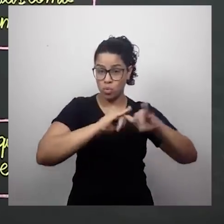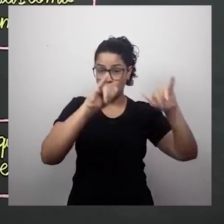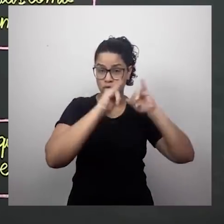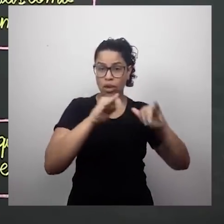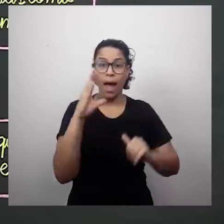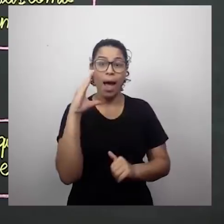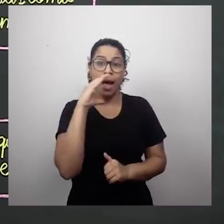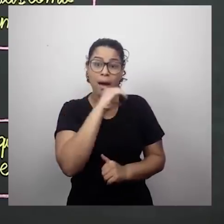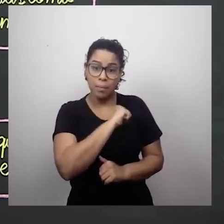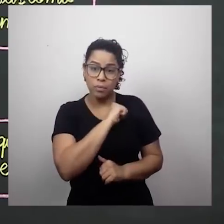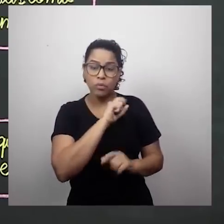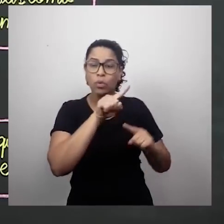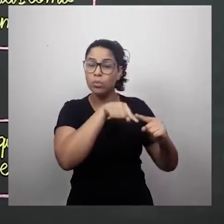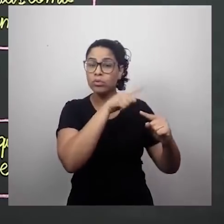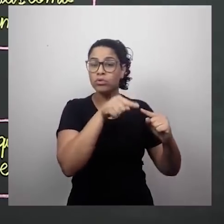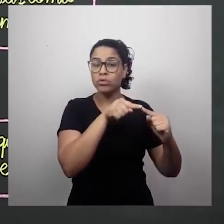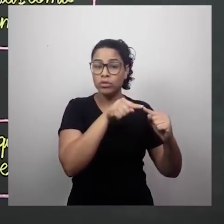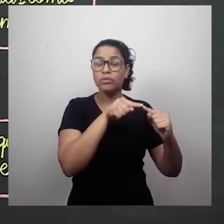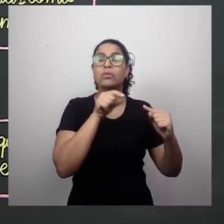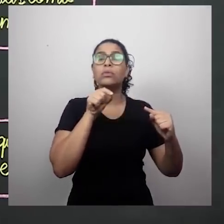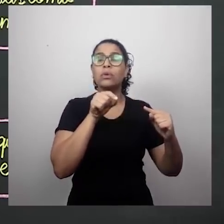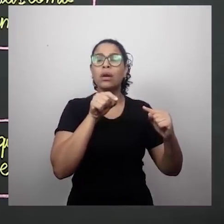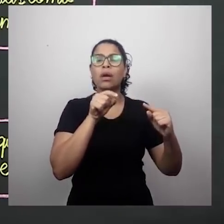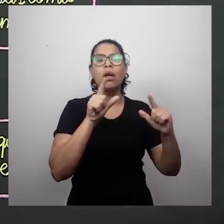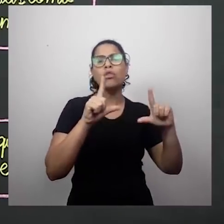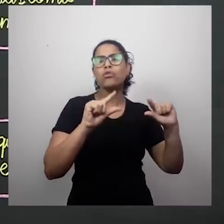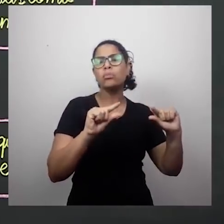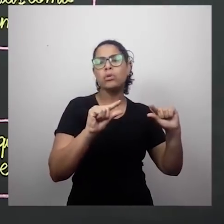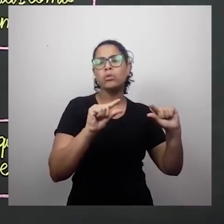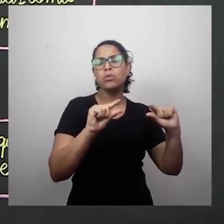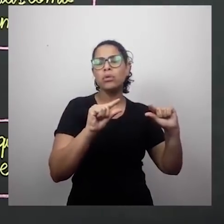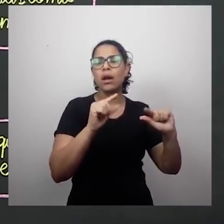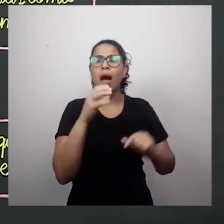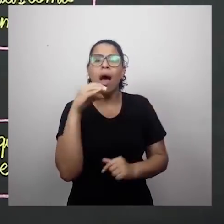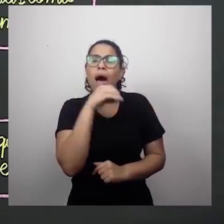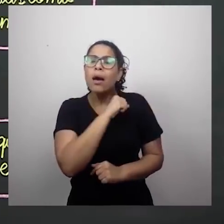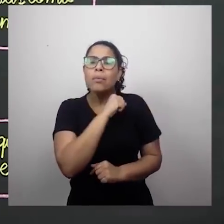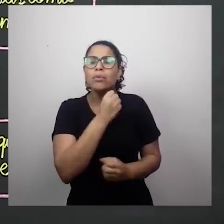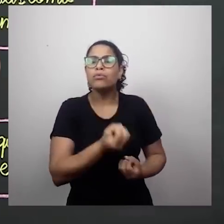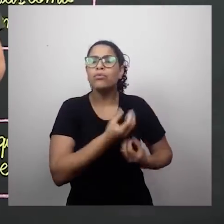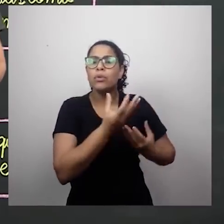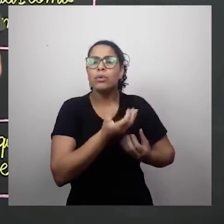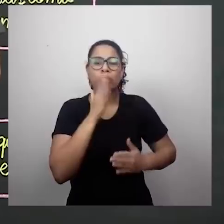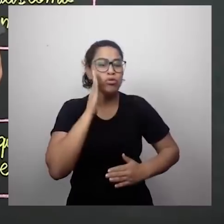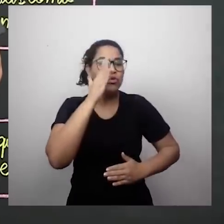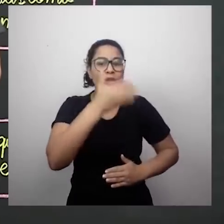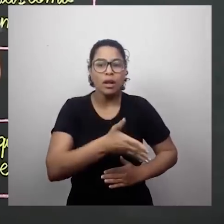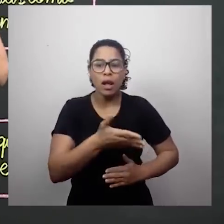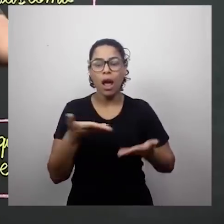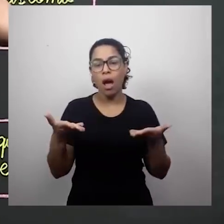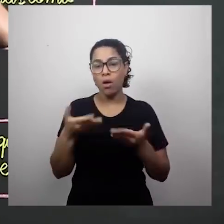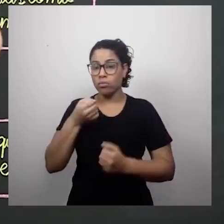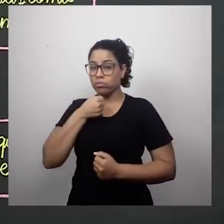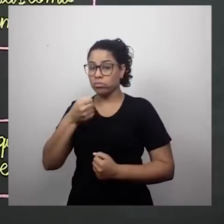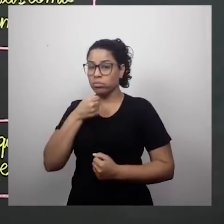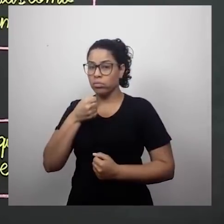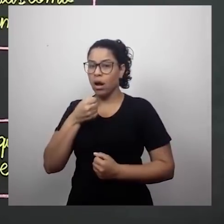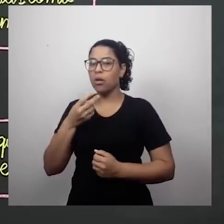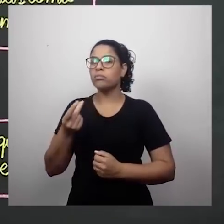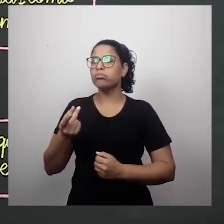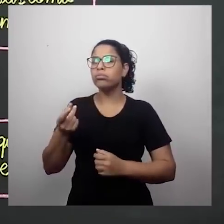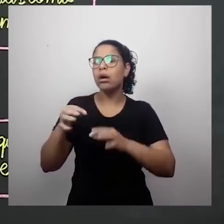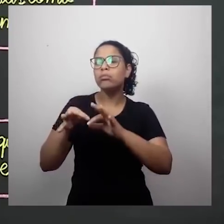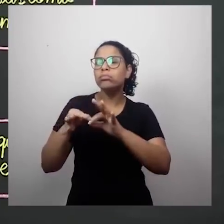fato mais rápido, mais objetivo, o vídeo também dura menos, a matéria jornalística também dura menos, ela é mais direta. A reportagem vai durar muito